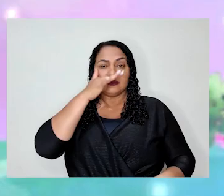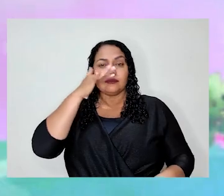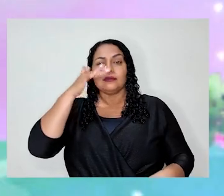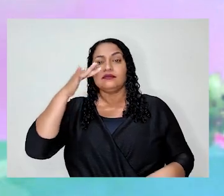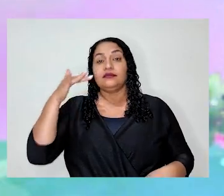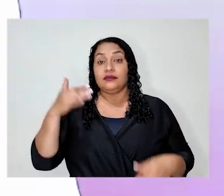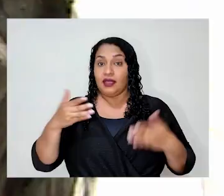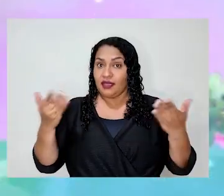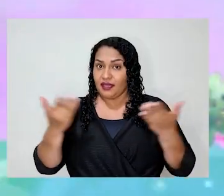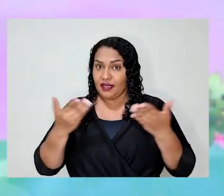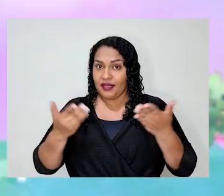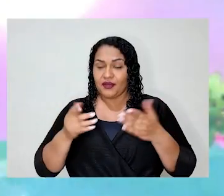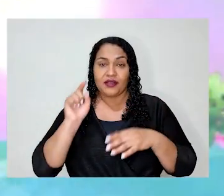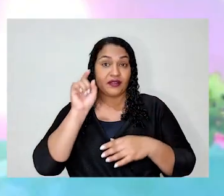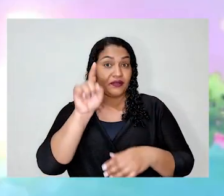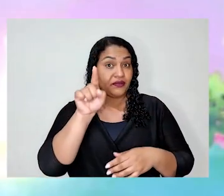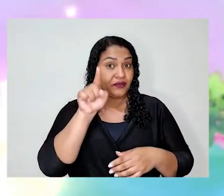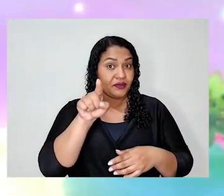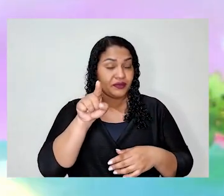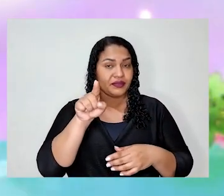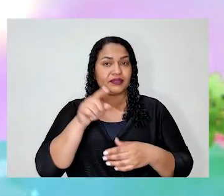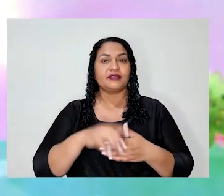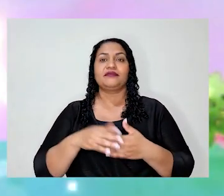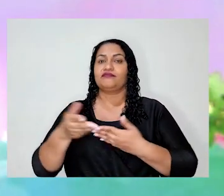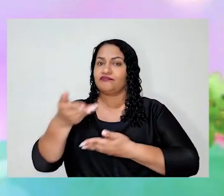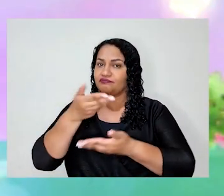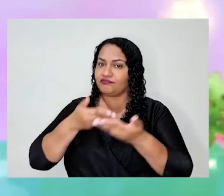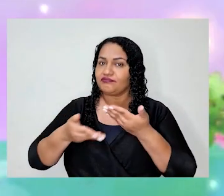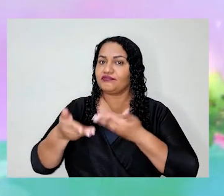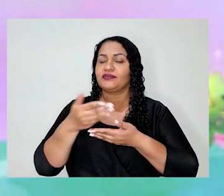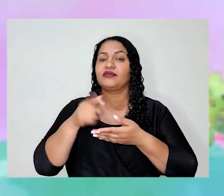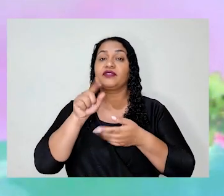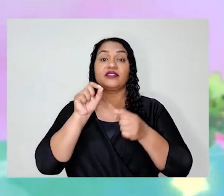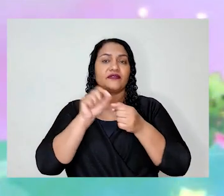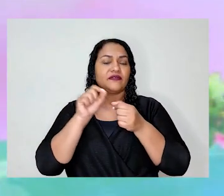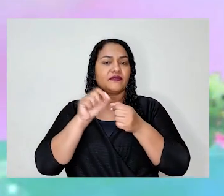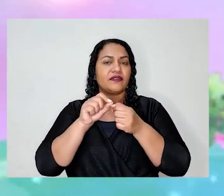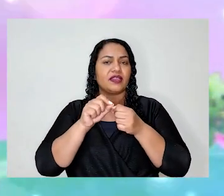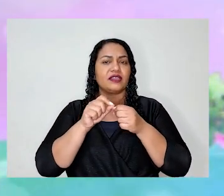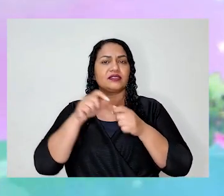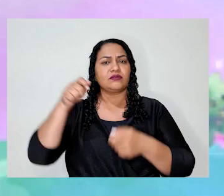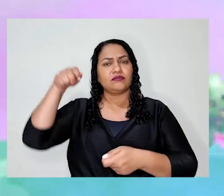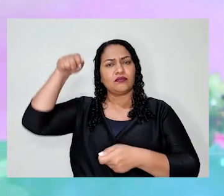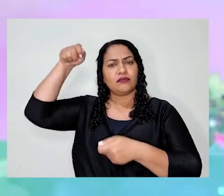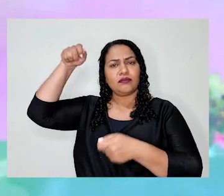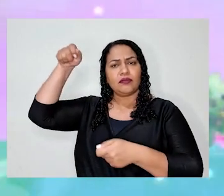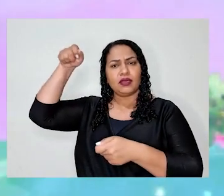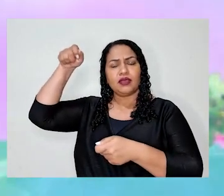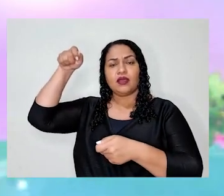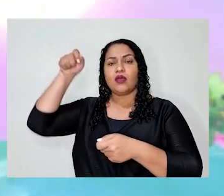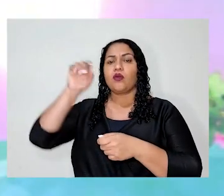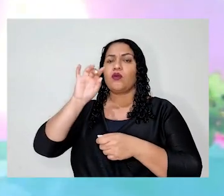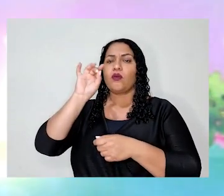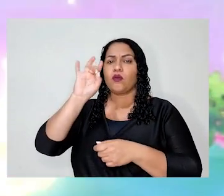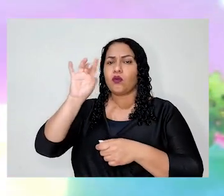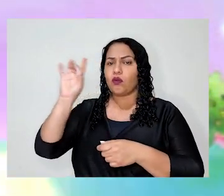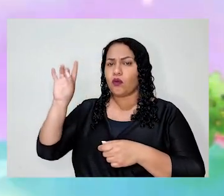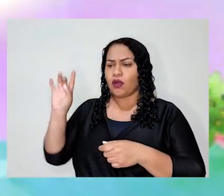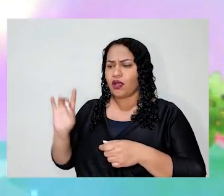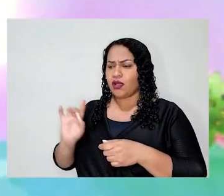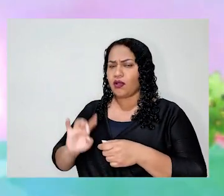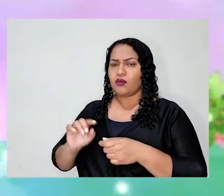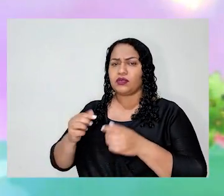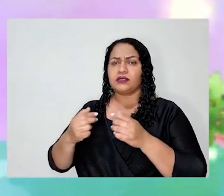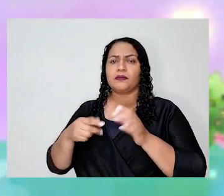ficar cheirosinho. Agora é a sua vez de participar. Faça um lindo cartaz com itens de